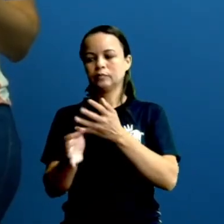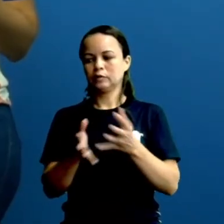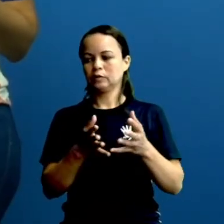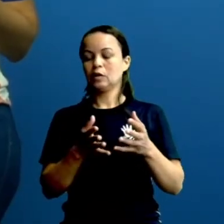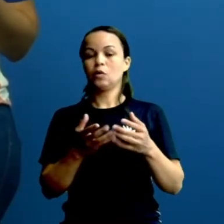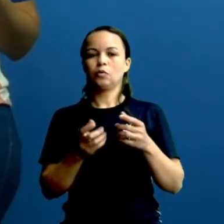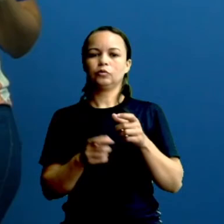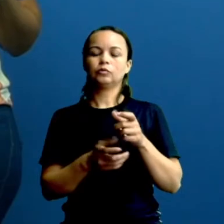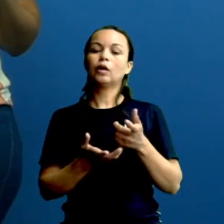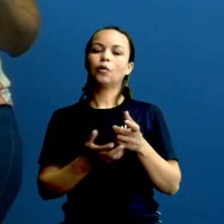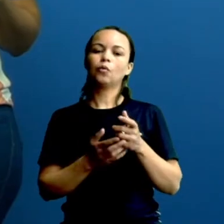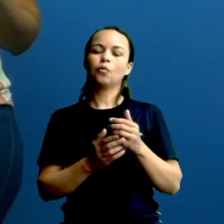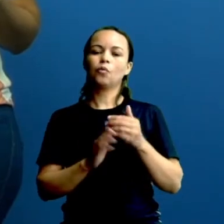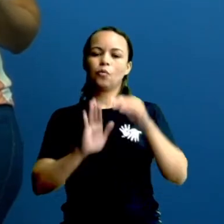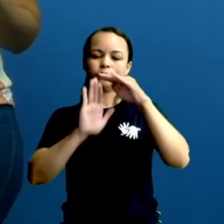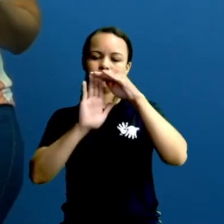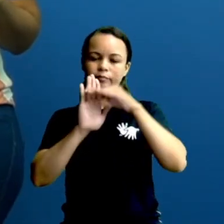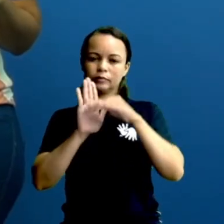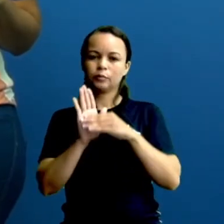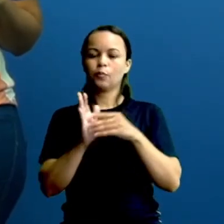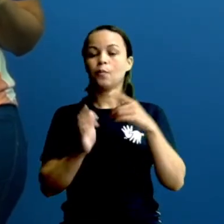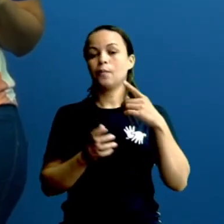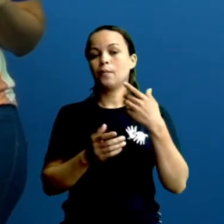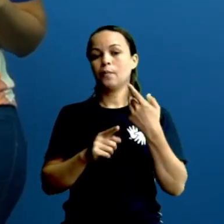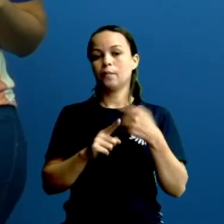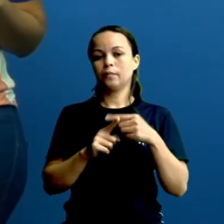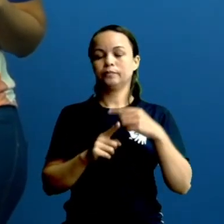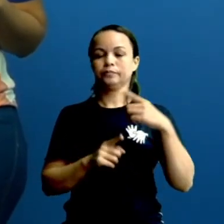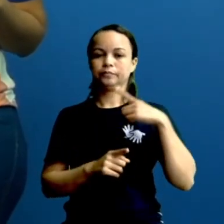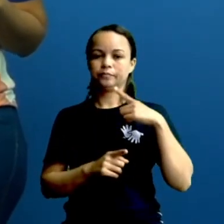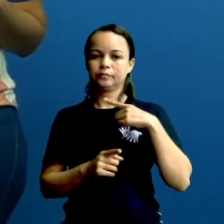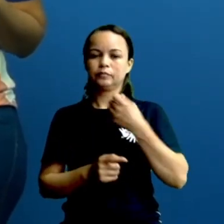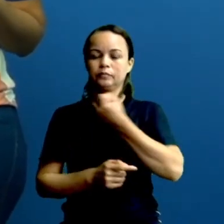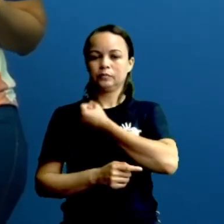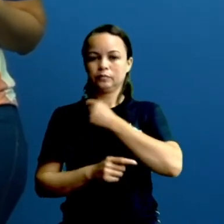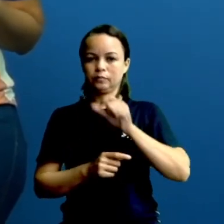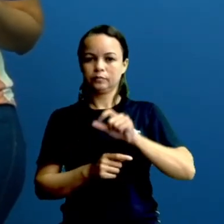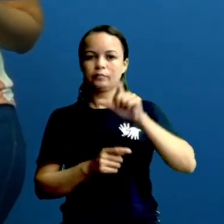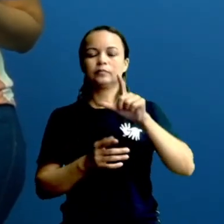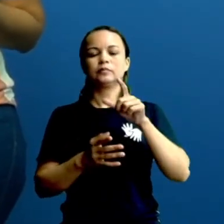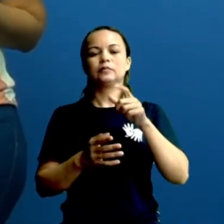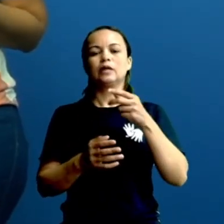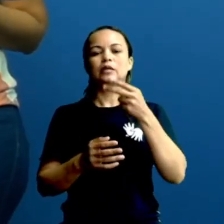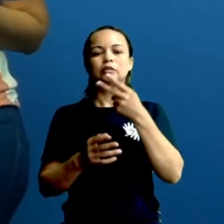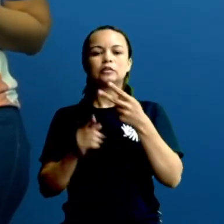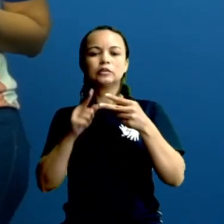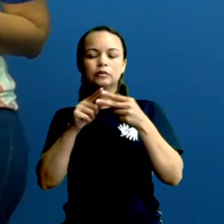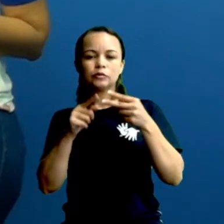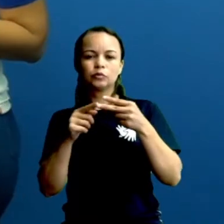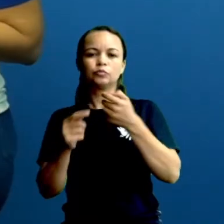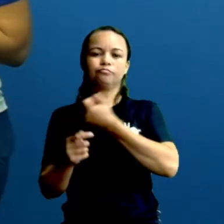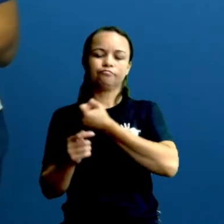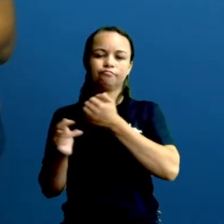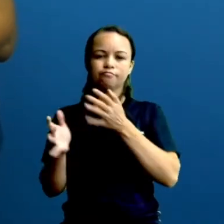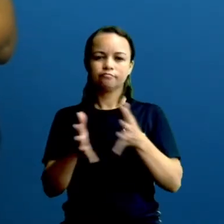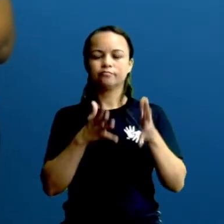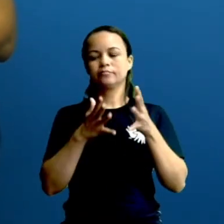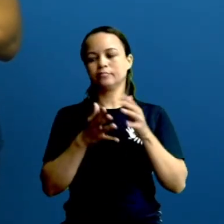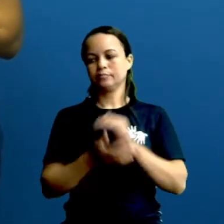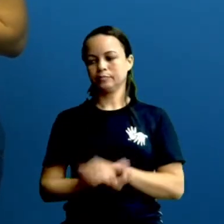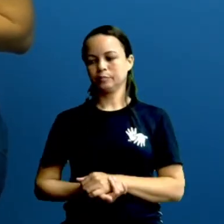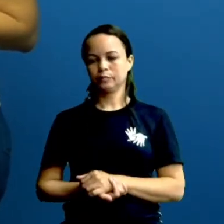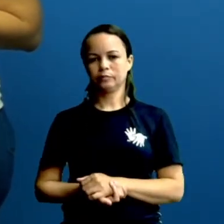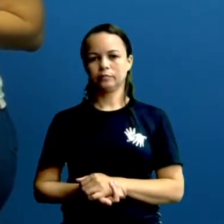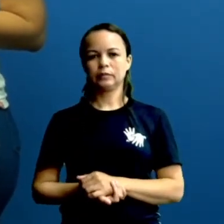eu já vou ter números um pouquinho maiores, números de 2 algarismos, e é sempre bom a gente usar o quadro valor lugar. E